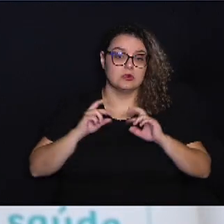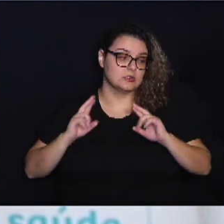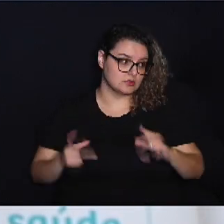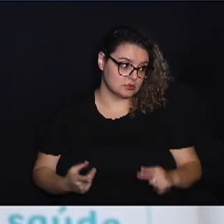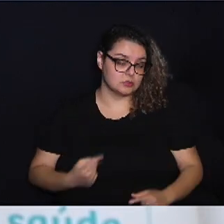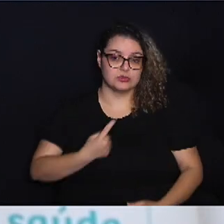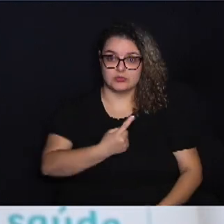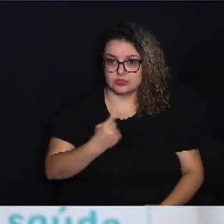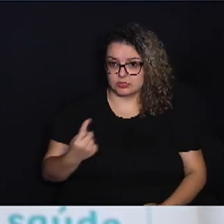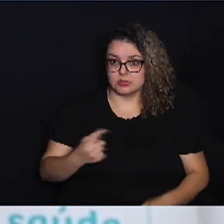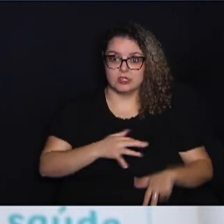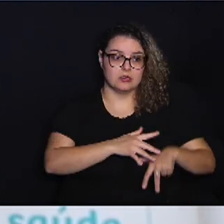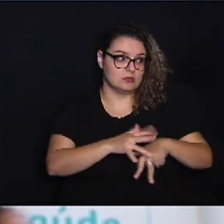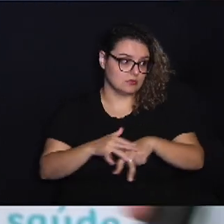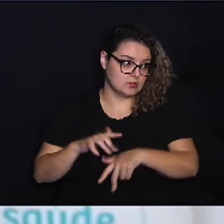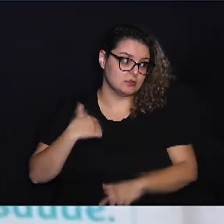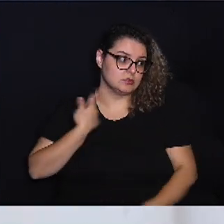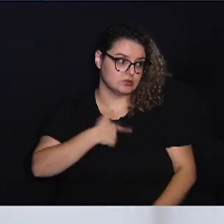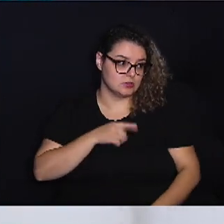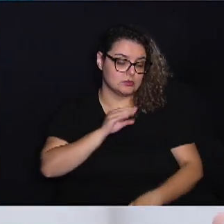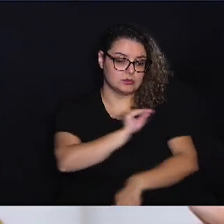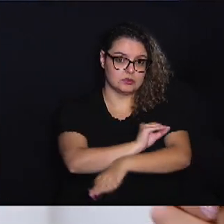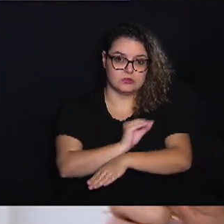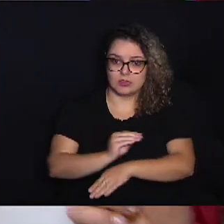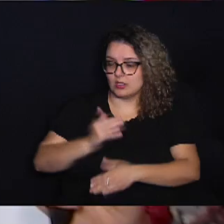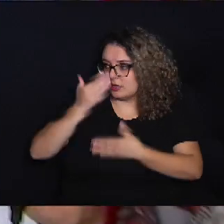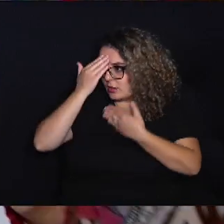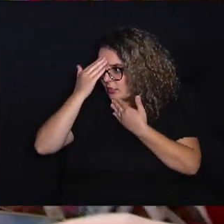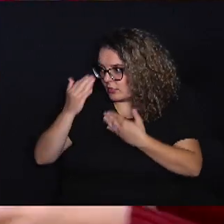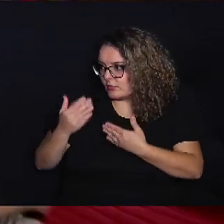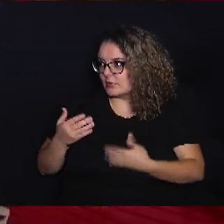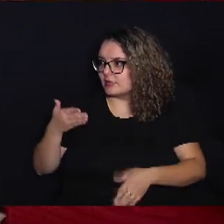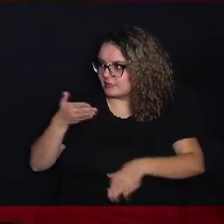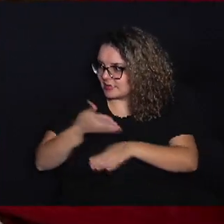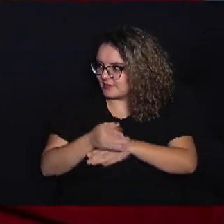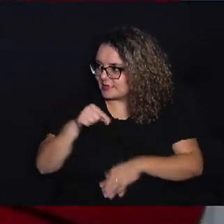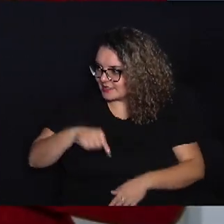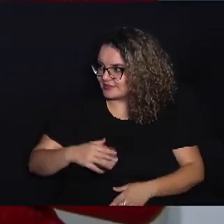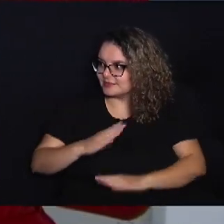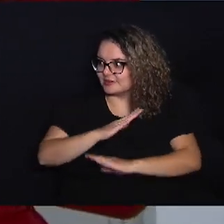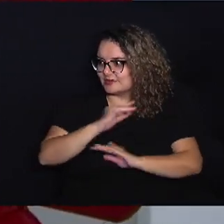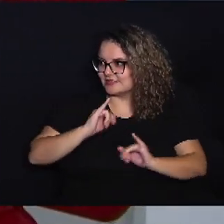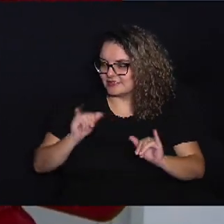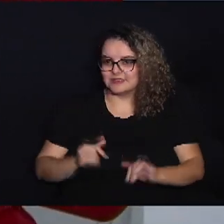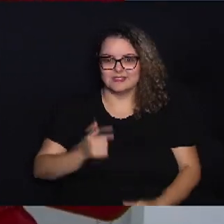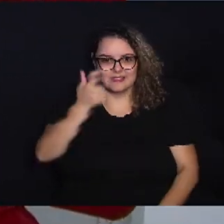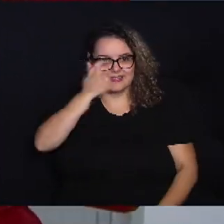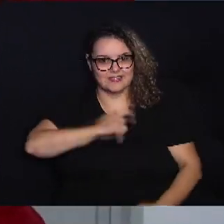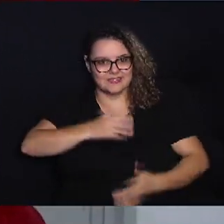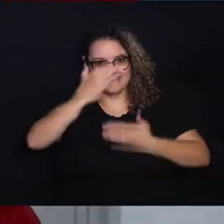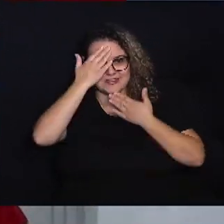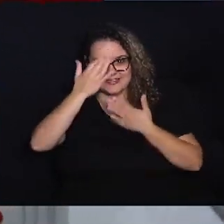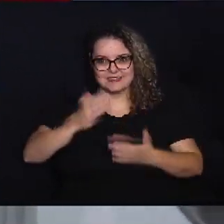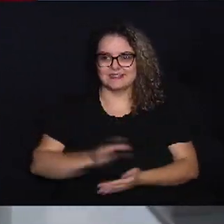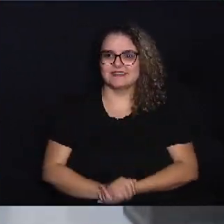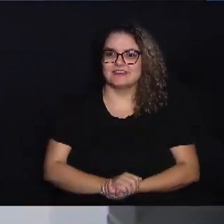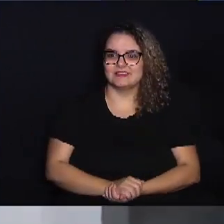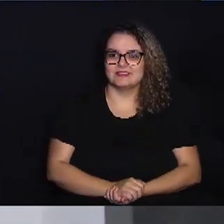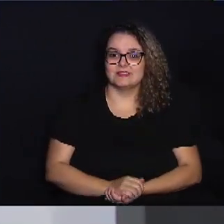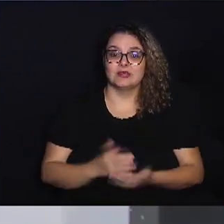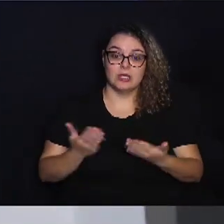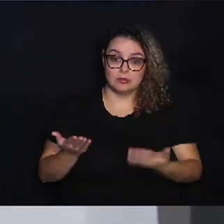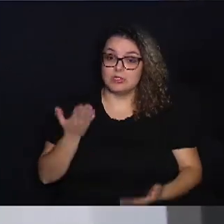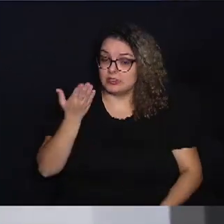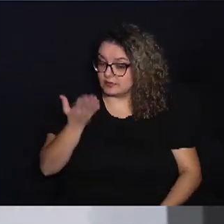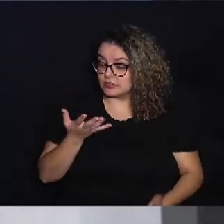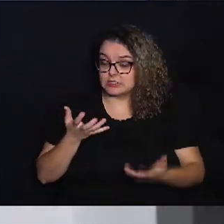cada paciente que passa pelas nossas mãos. Larissa, muito obrigada pela sua participação aqui no Câmara Notícias. Eu que agradeço. Para você